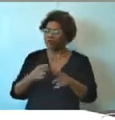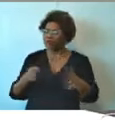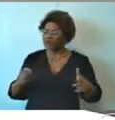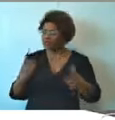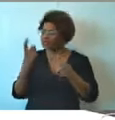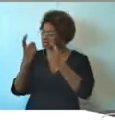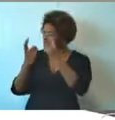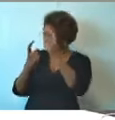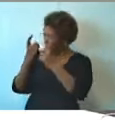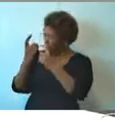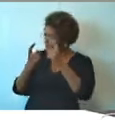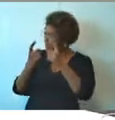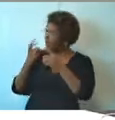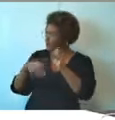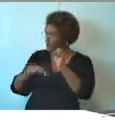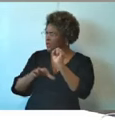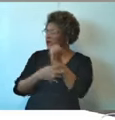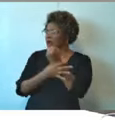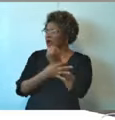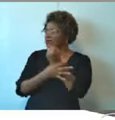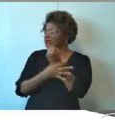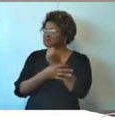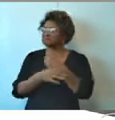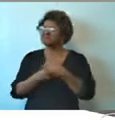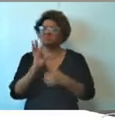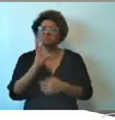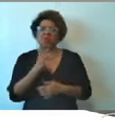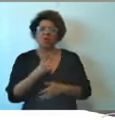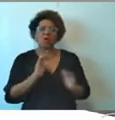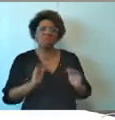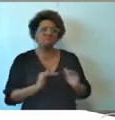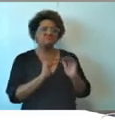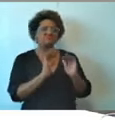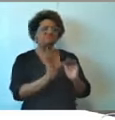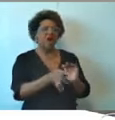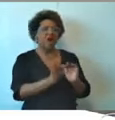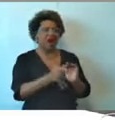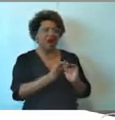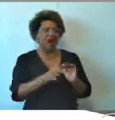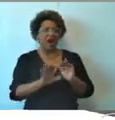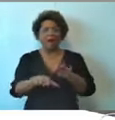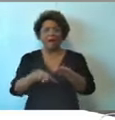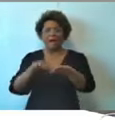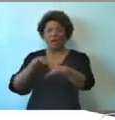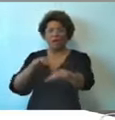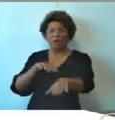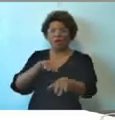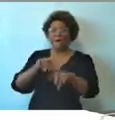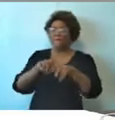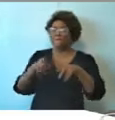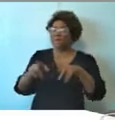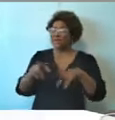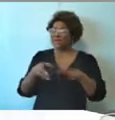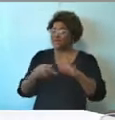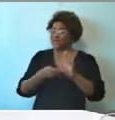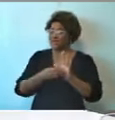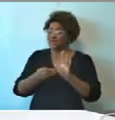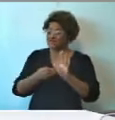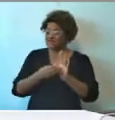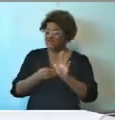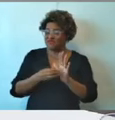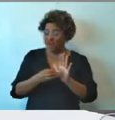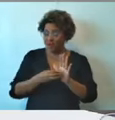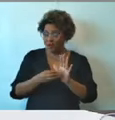está correto a motofaixa, tudo indica, embora ainda não existe uma autorização